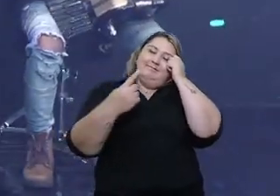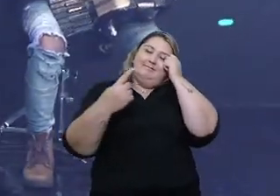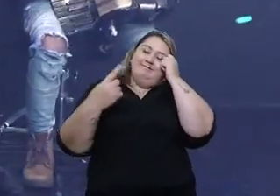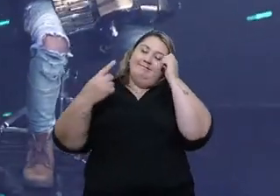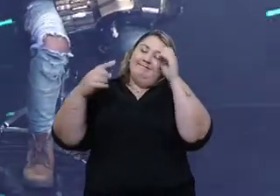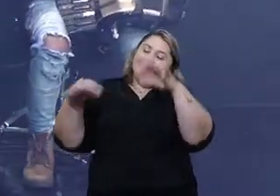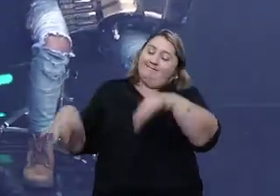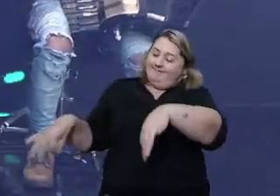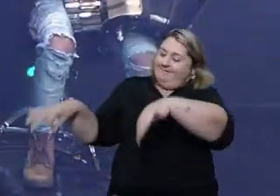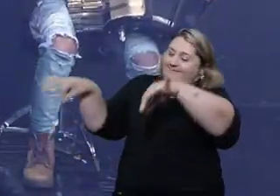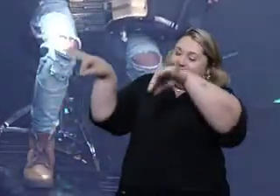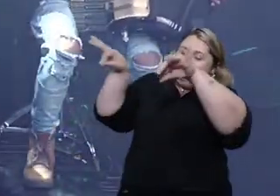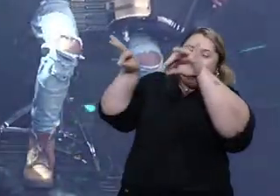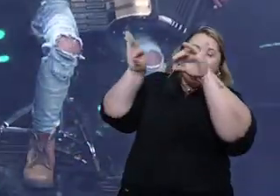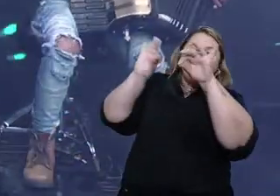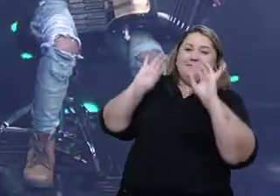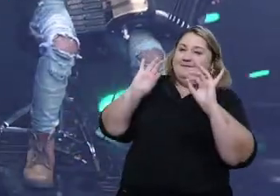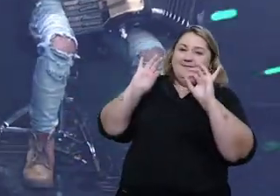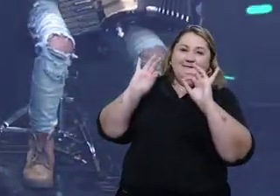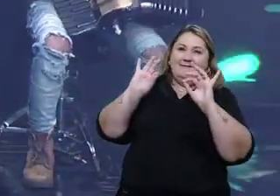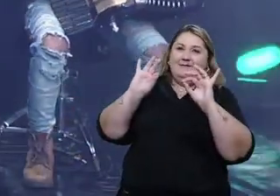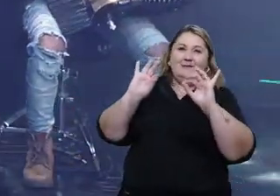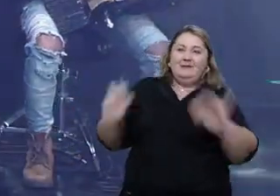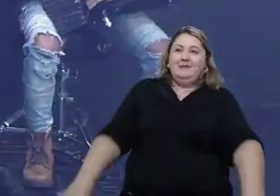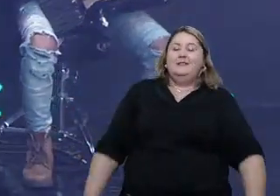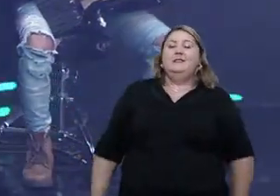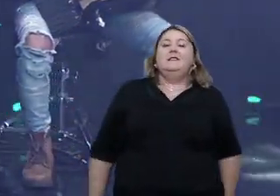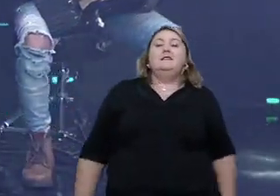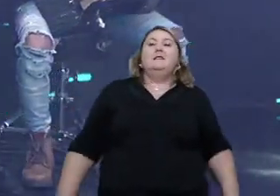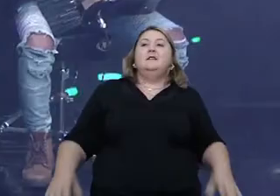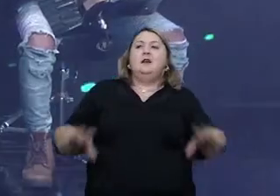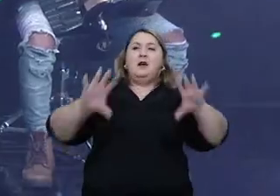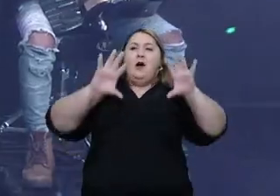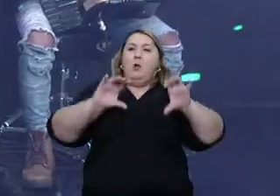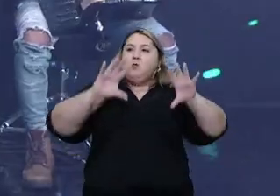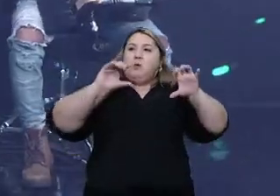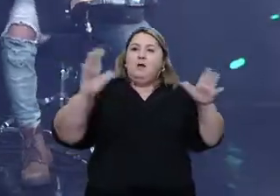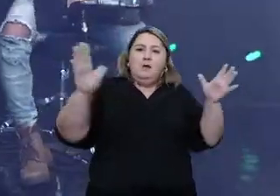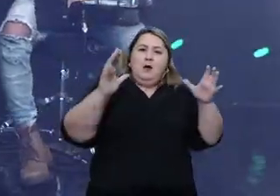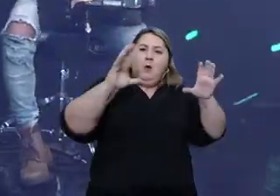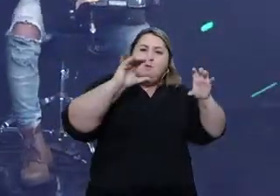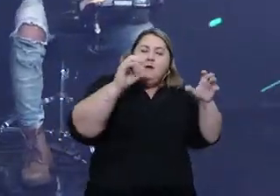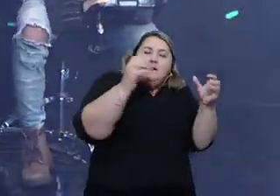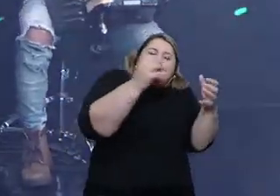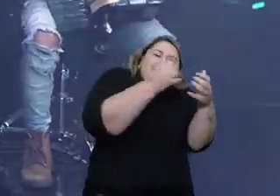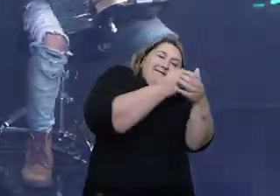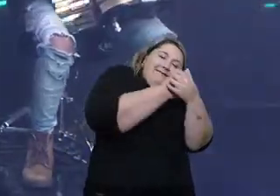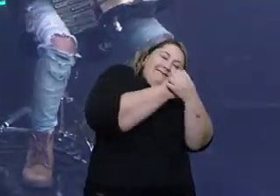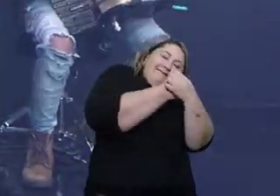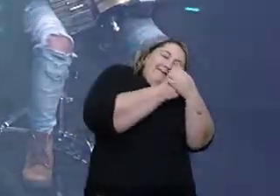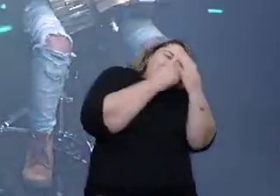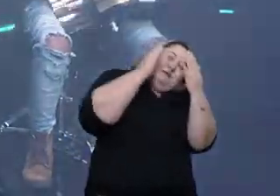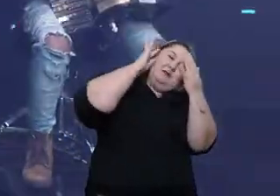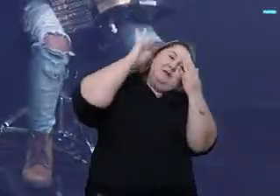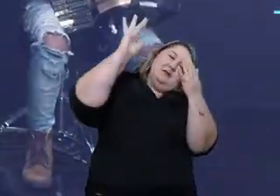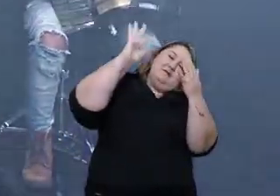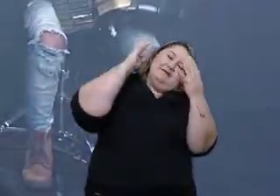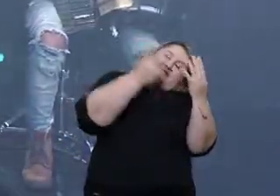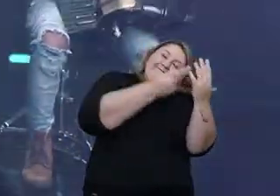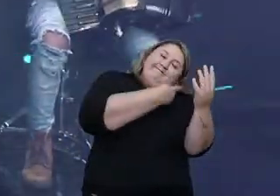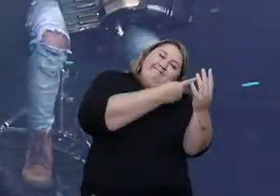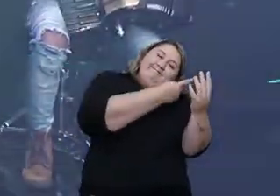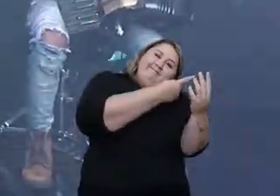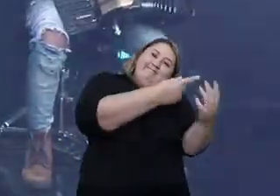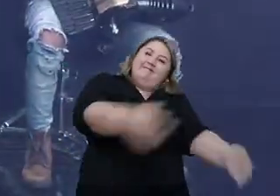dormir, sozinha esse pele em seus lençóis. Abrace o travesseiro e pense